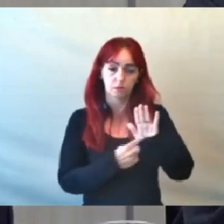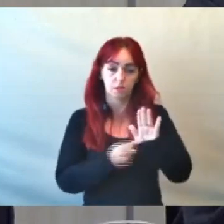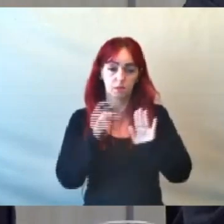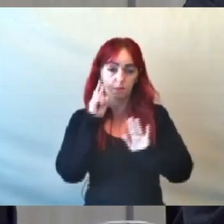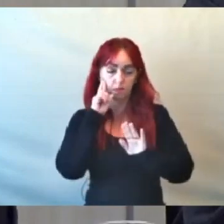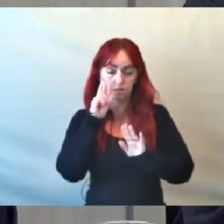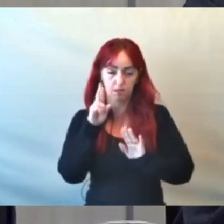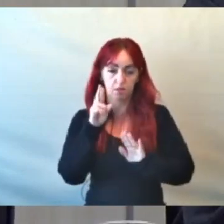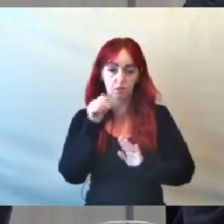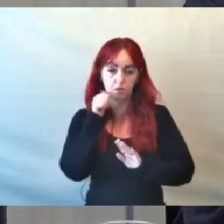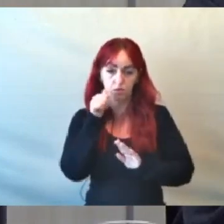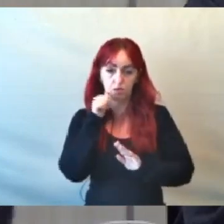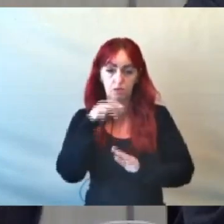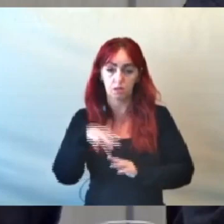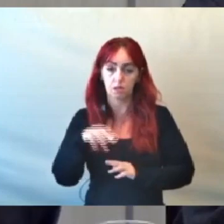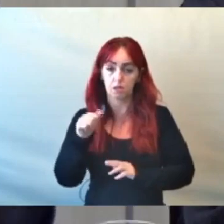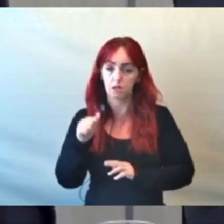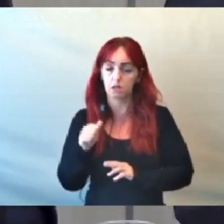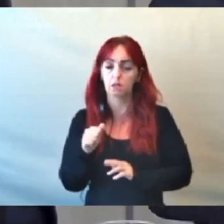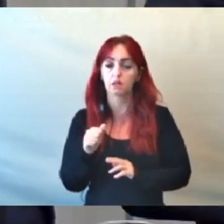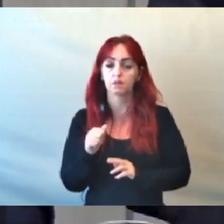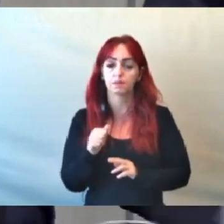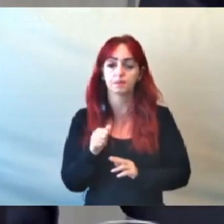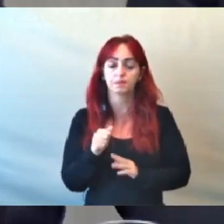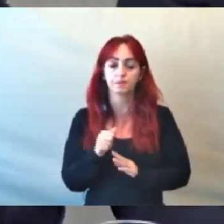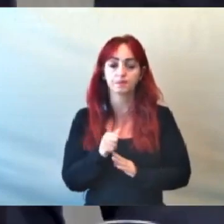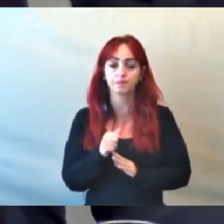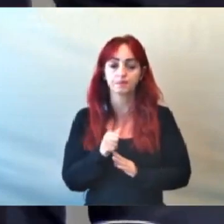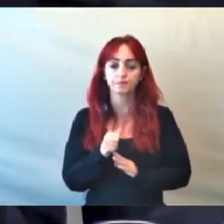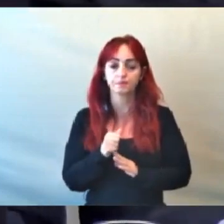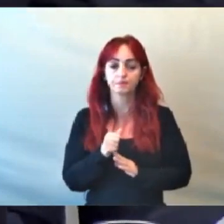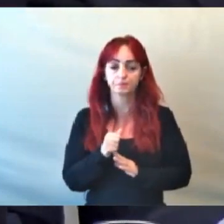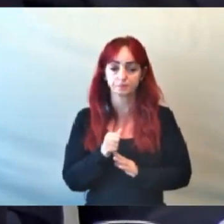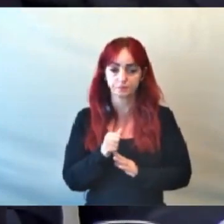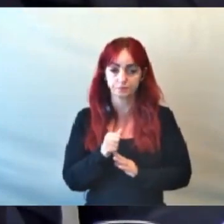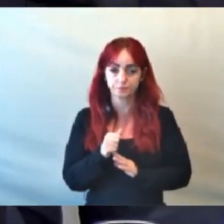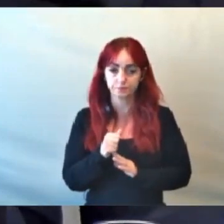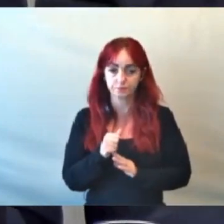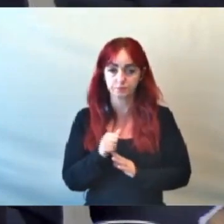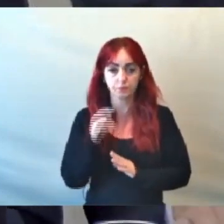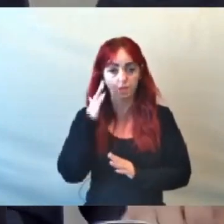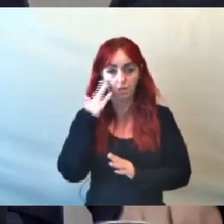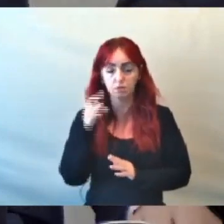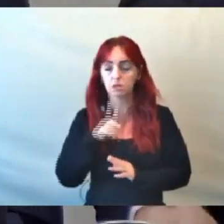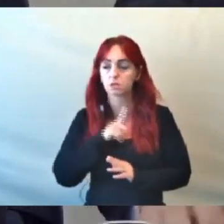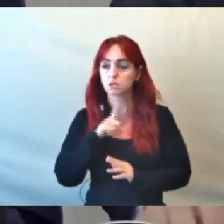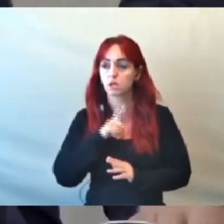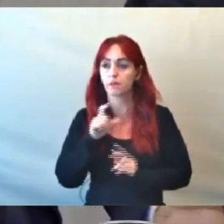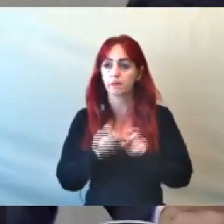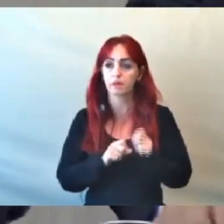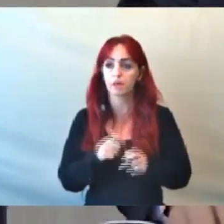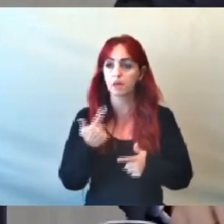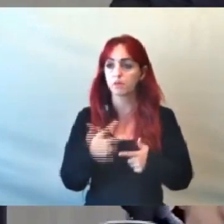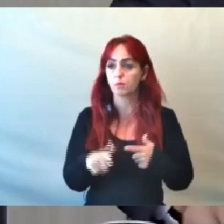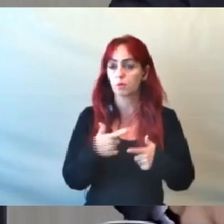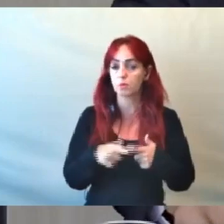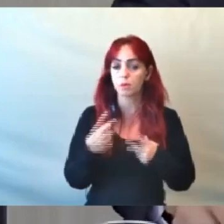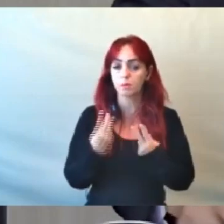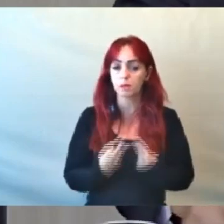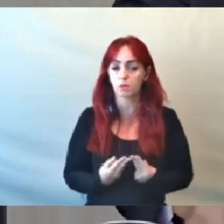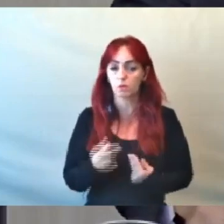Furtado. Eu não sei se nós já tivemos uma situação semelhante aqui em alguma outra comissão parlamentar de